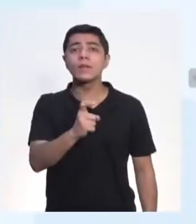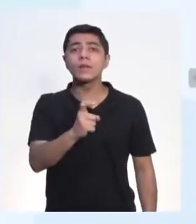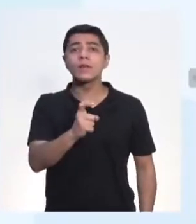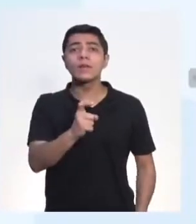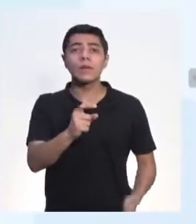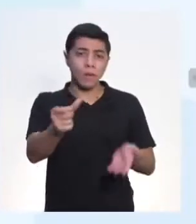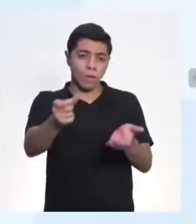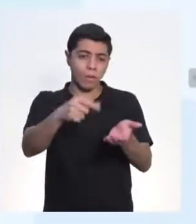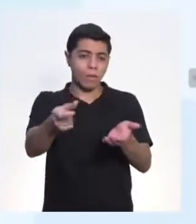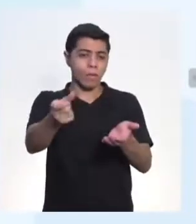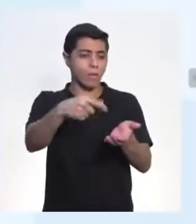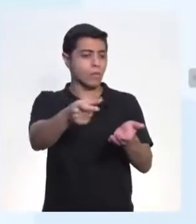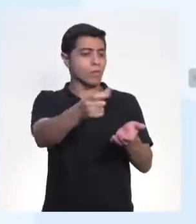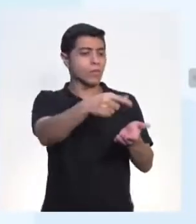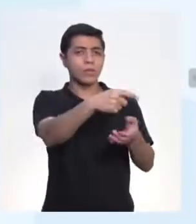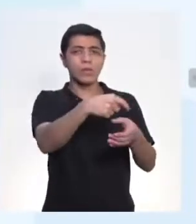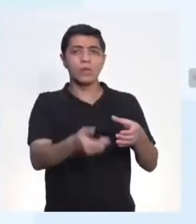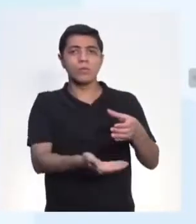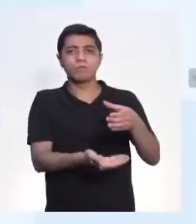dentre